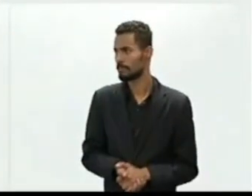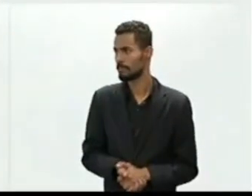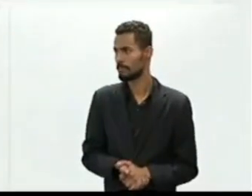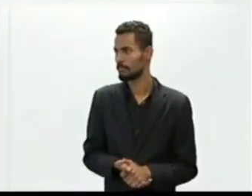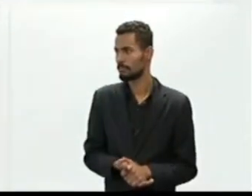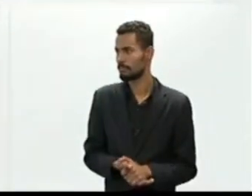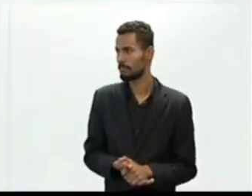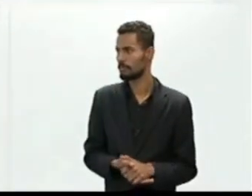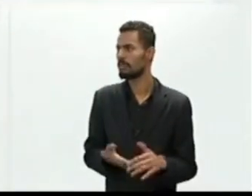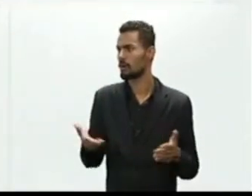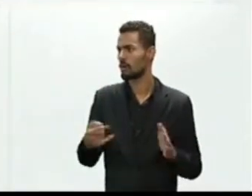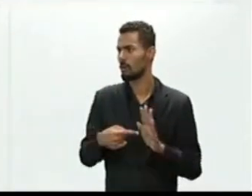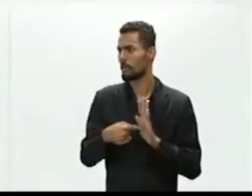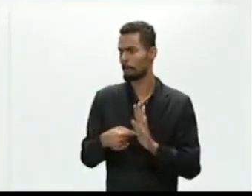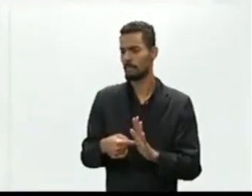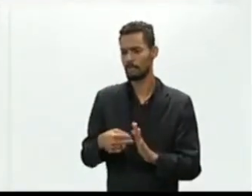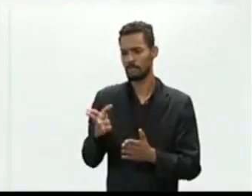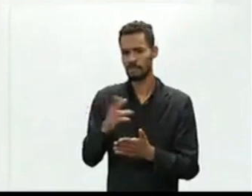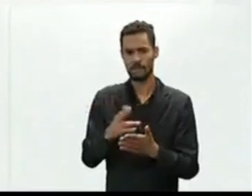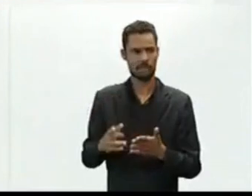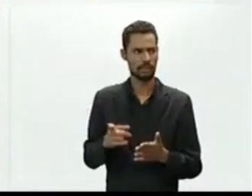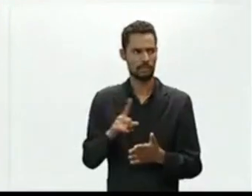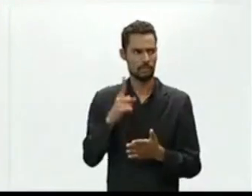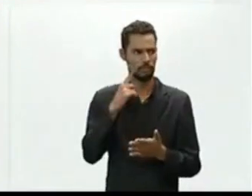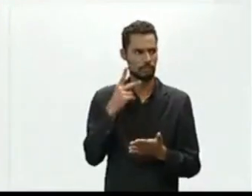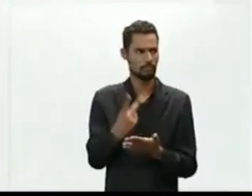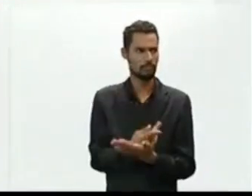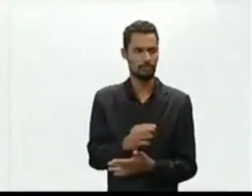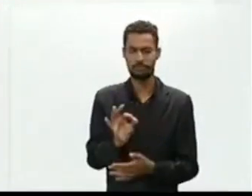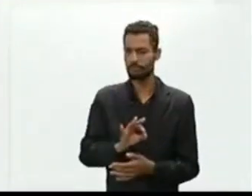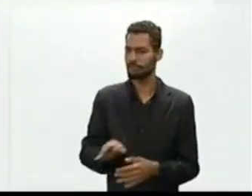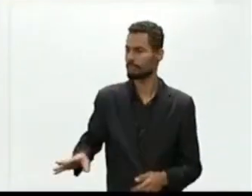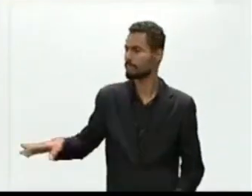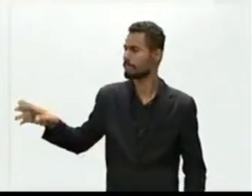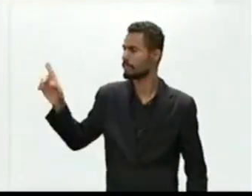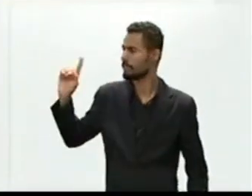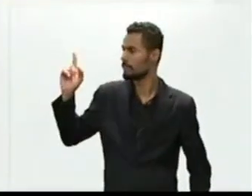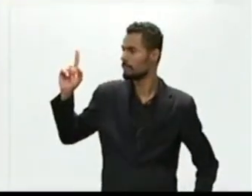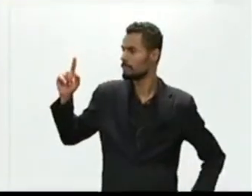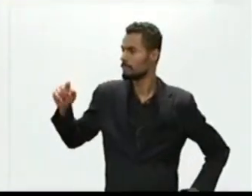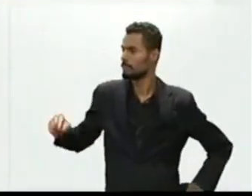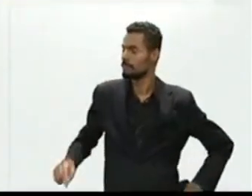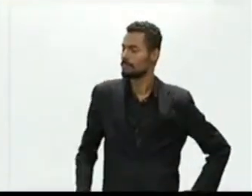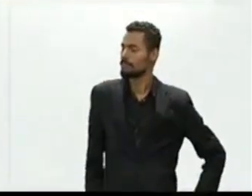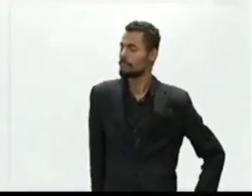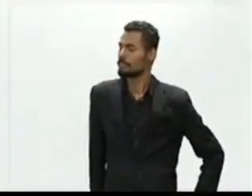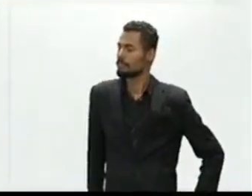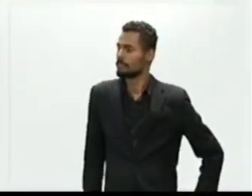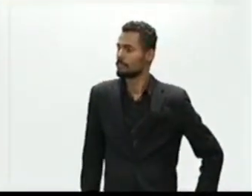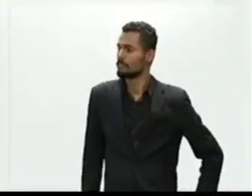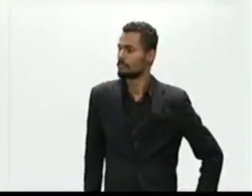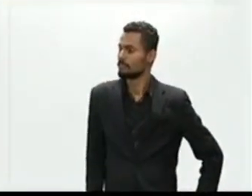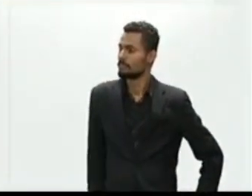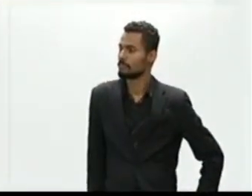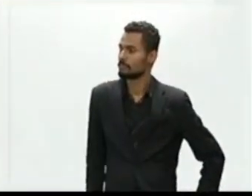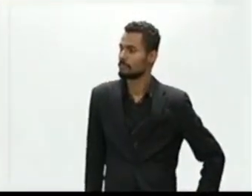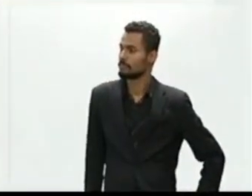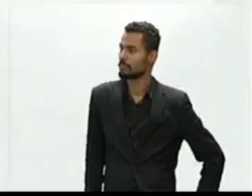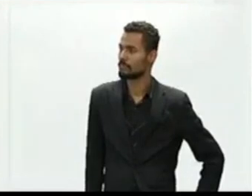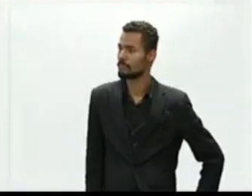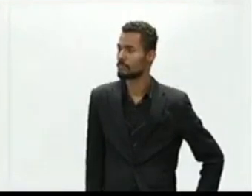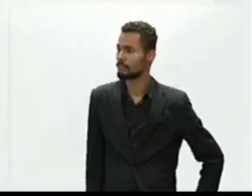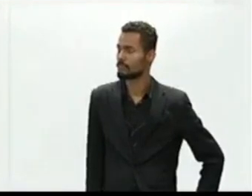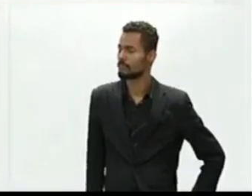Então, vamos já mostrar o desenho aqui para não ter erro. Então, eu tenho a região que eu quero amplificar, que eu já tenho por